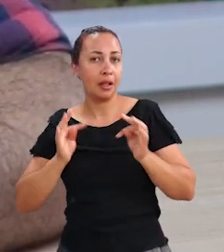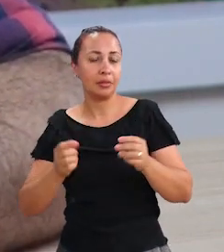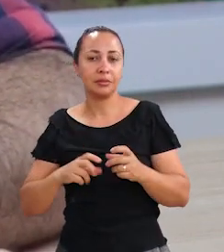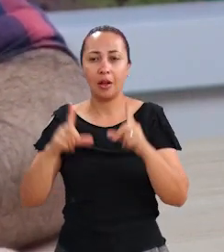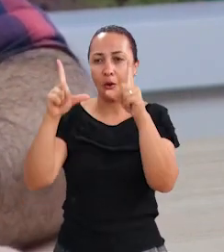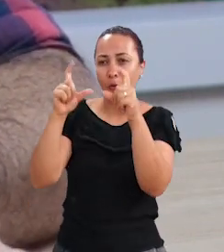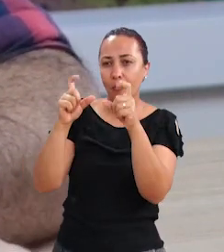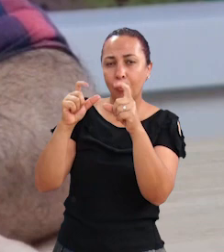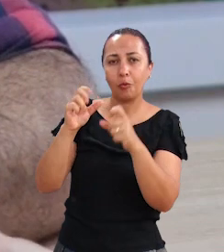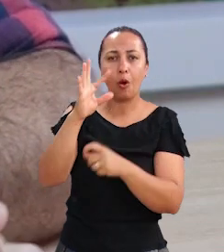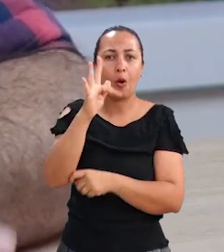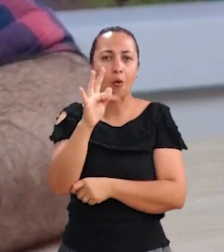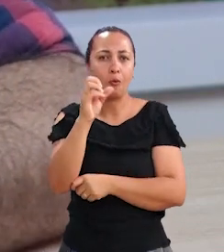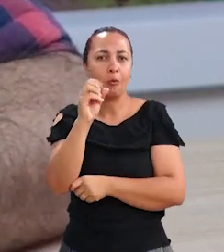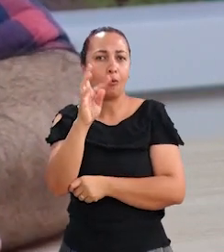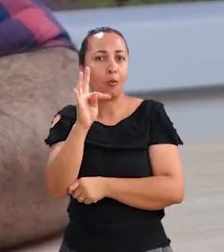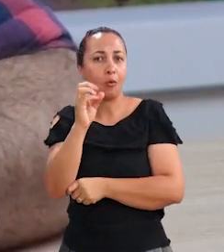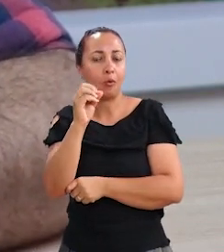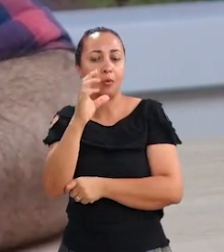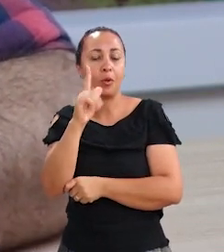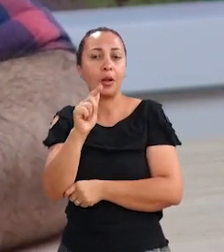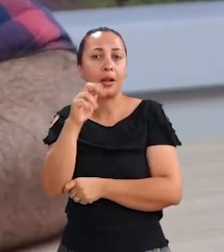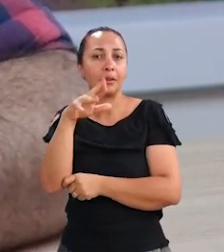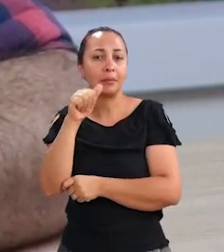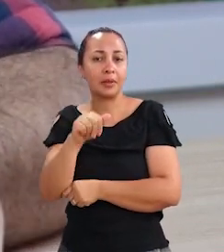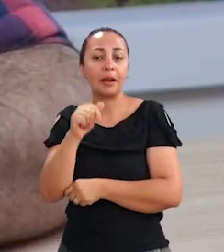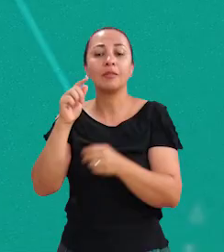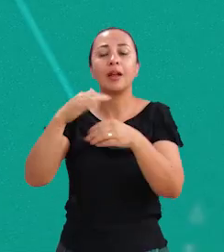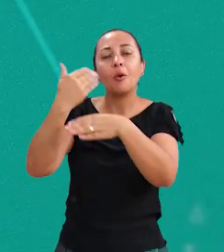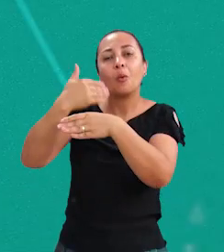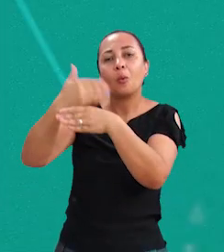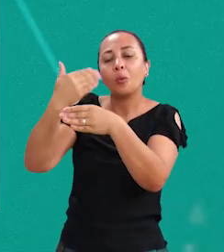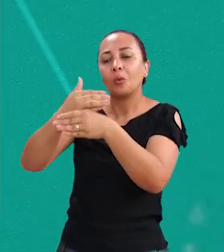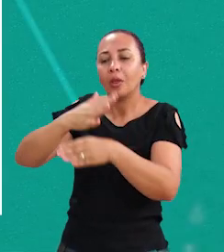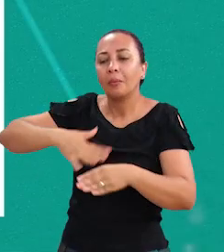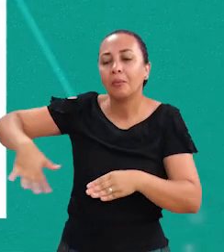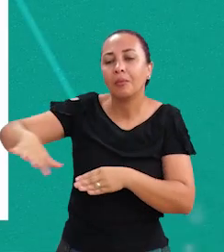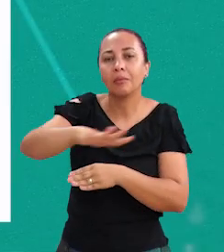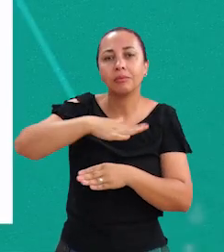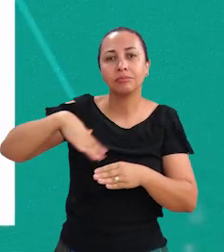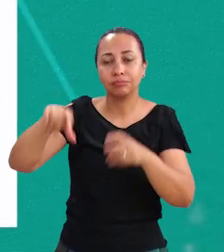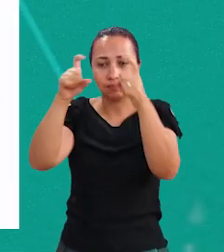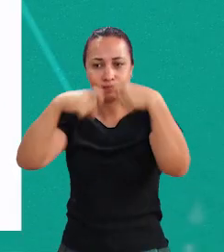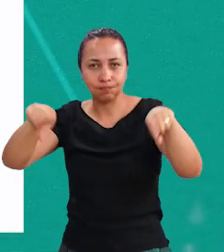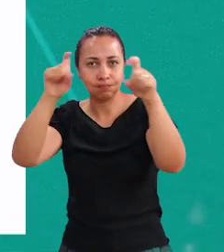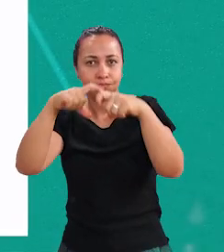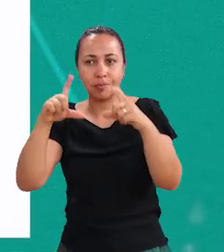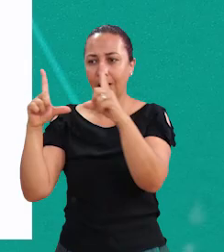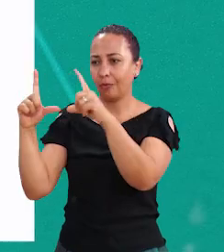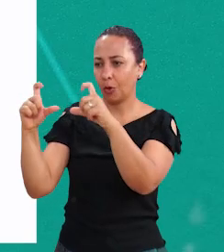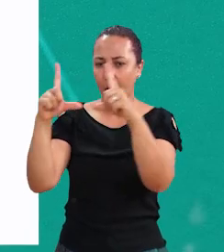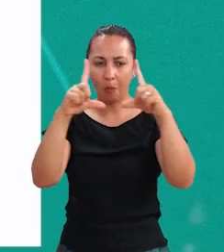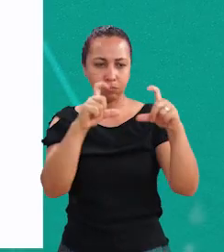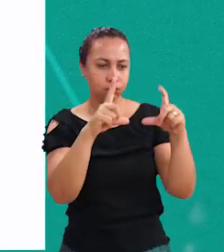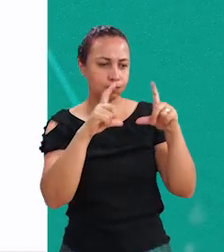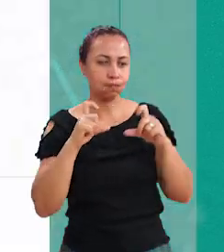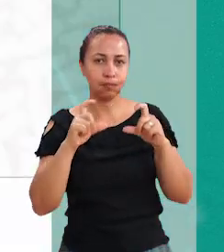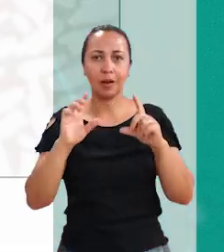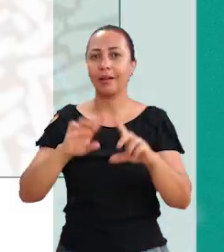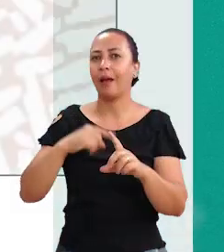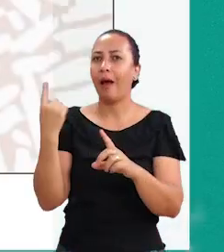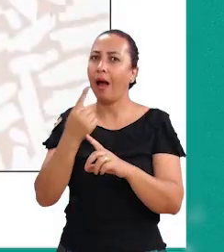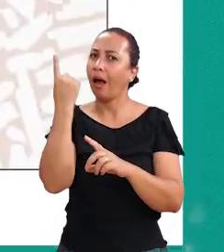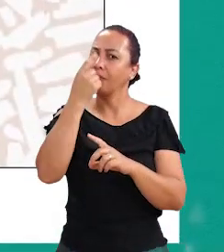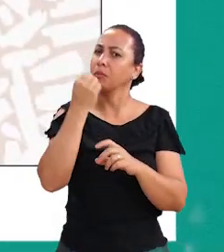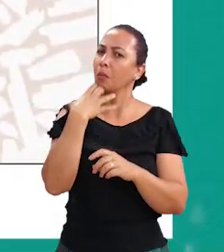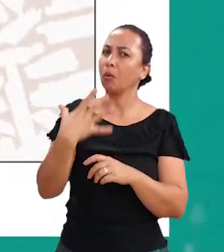uma técnica chamada de fotogrametria, né? Que você reconstrói o ambiente virtual a partir de fotografias